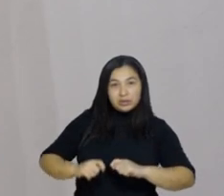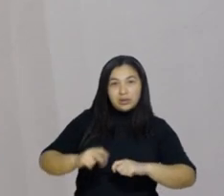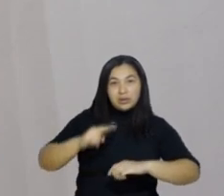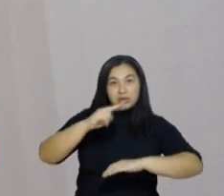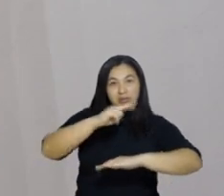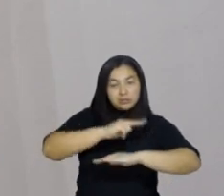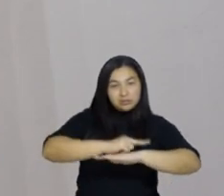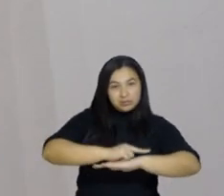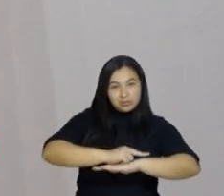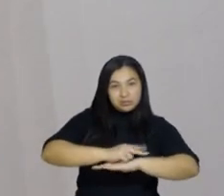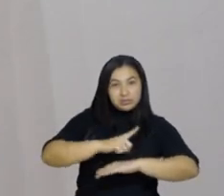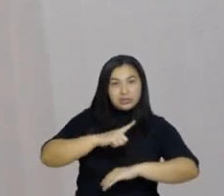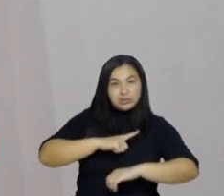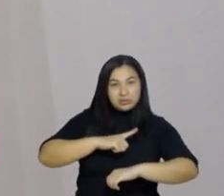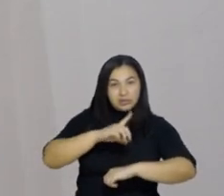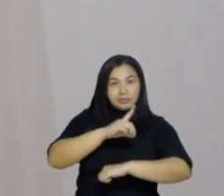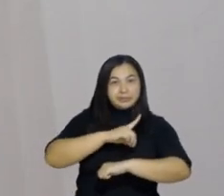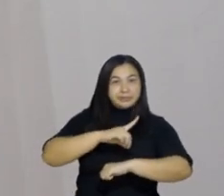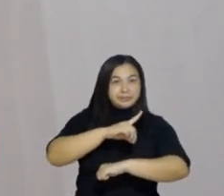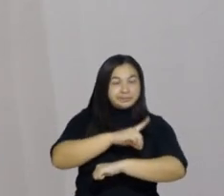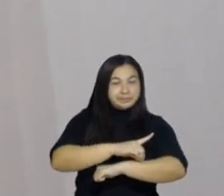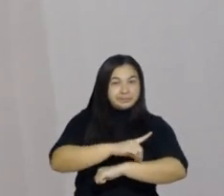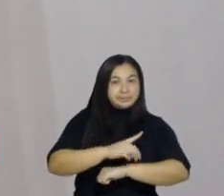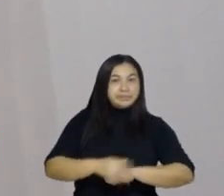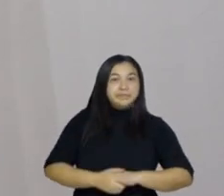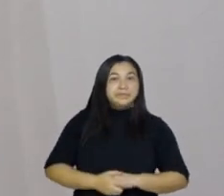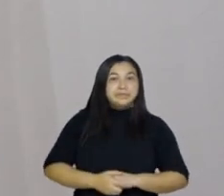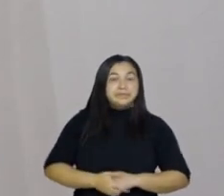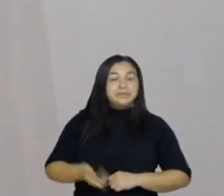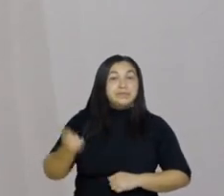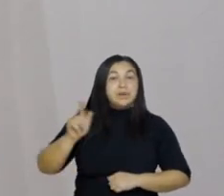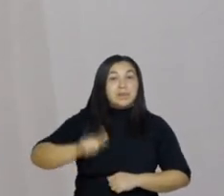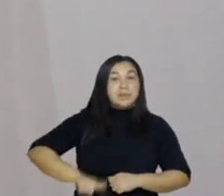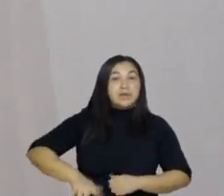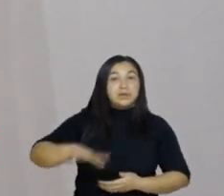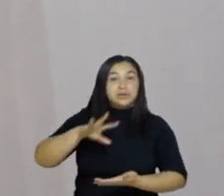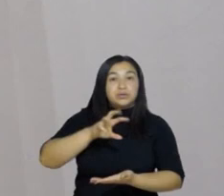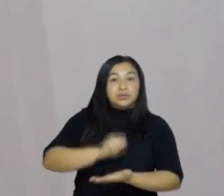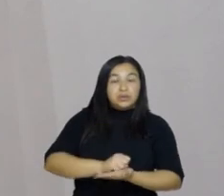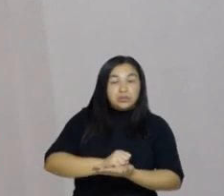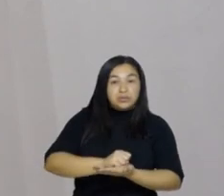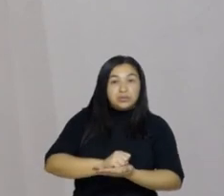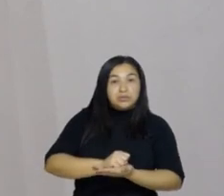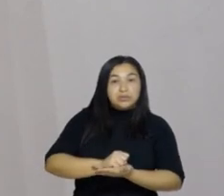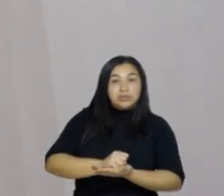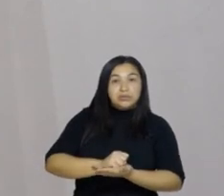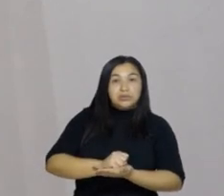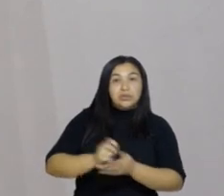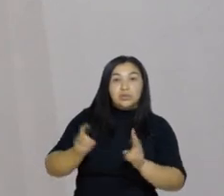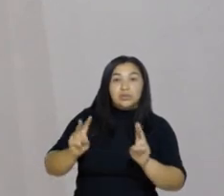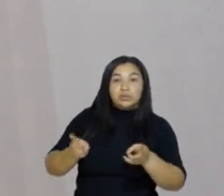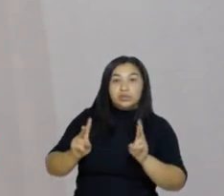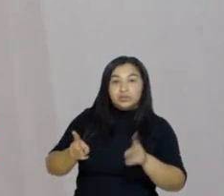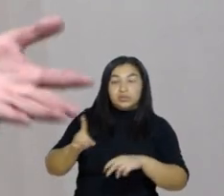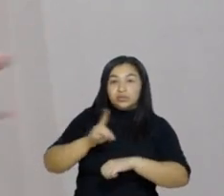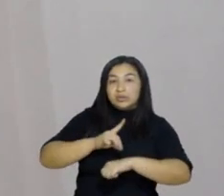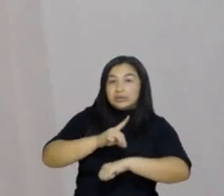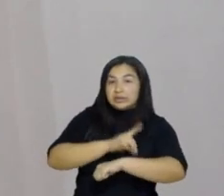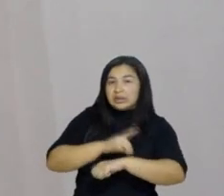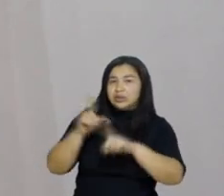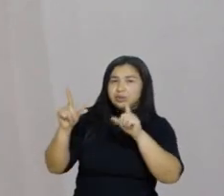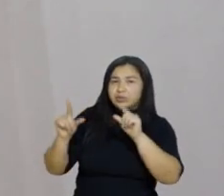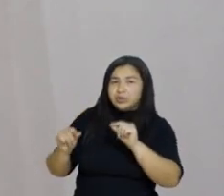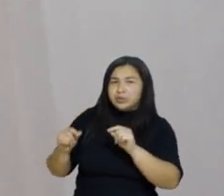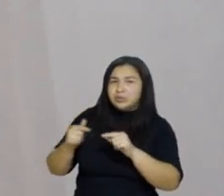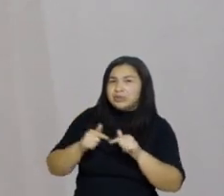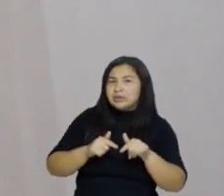E mais, ela já contratou para dar seguimento depois que os casos de dengue vão baixar, agora, a partir dessa